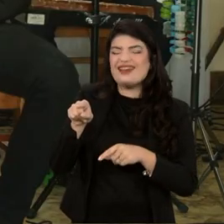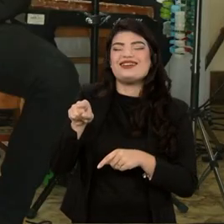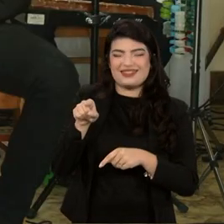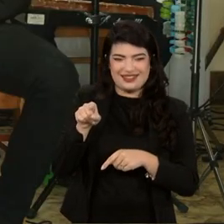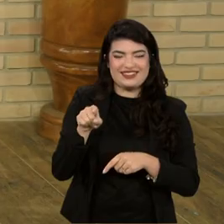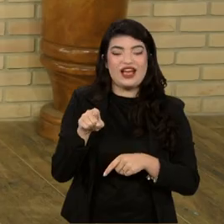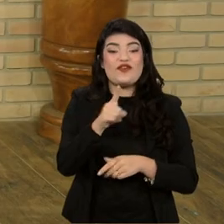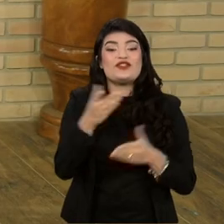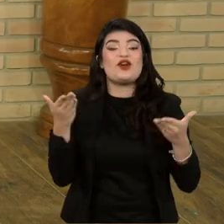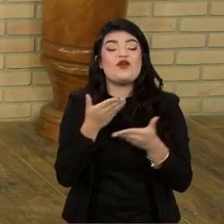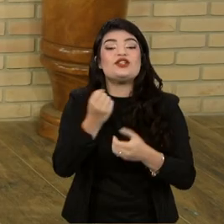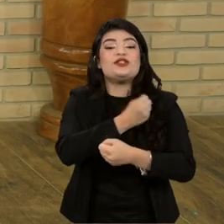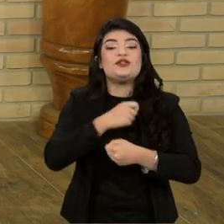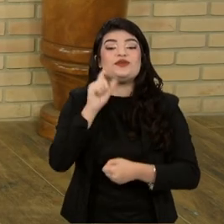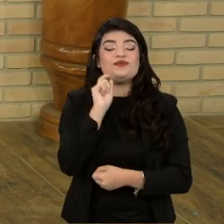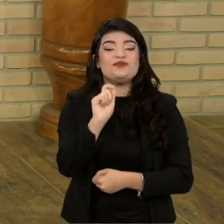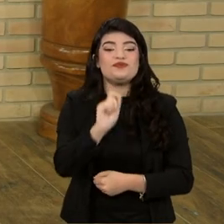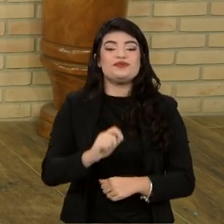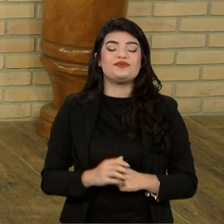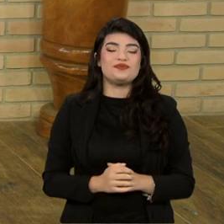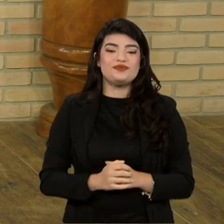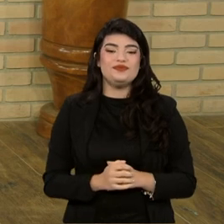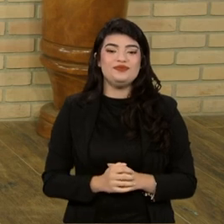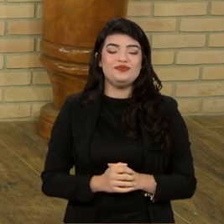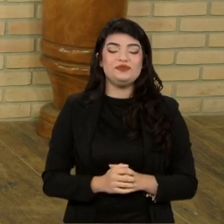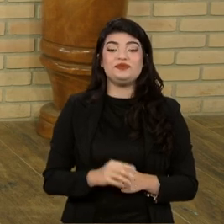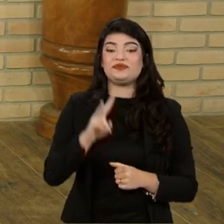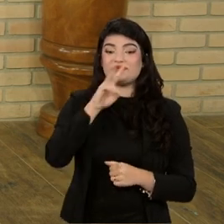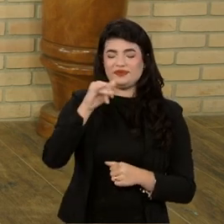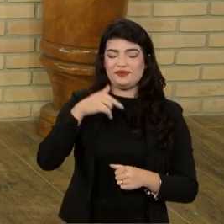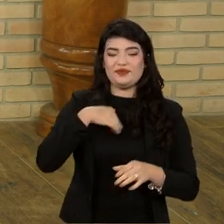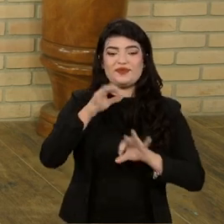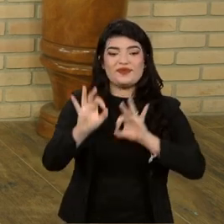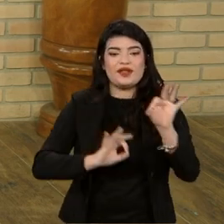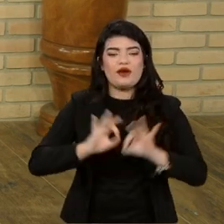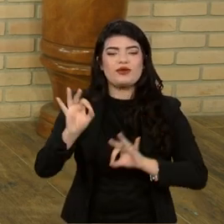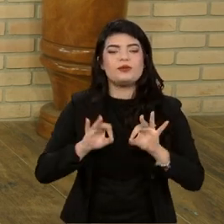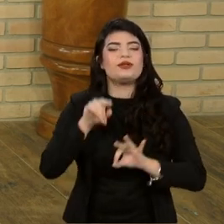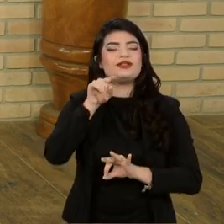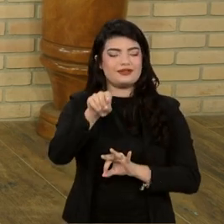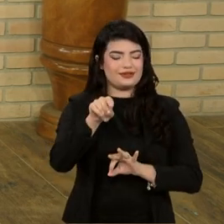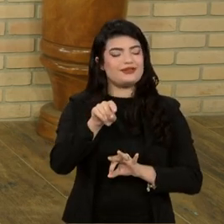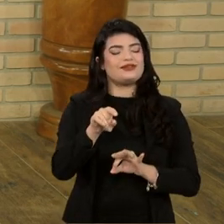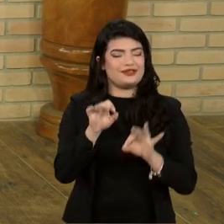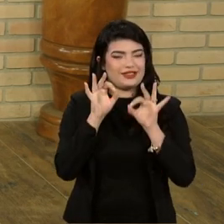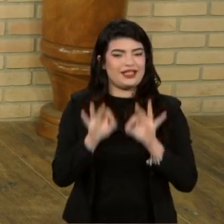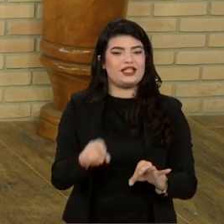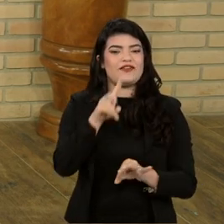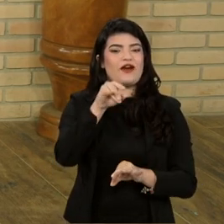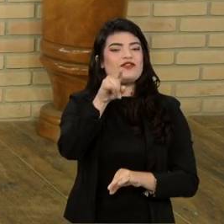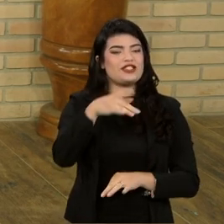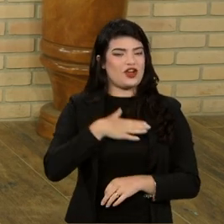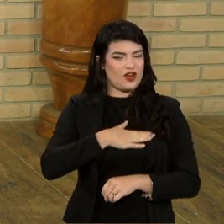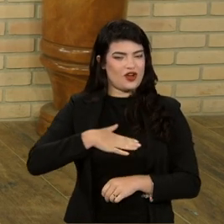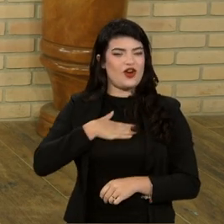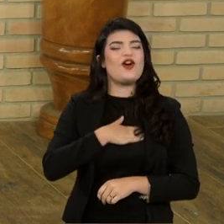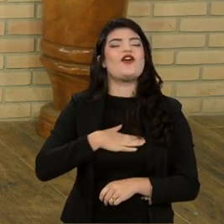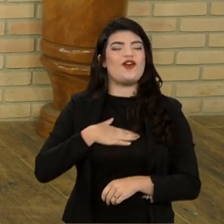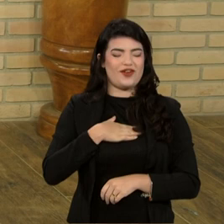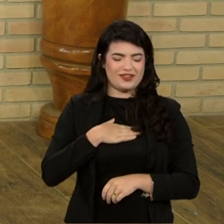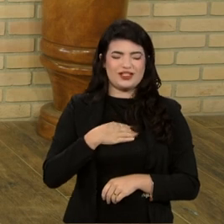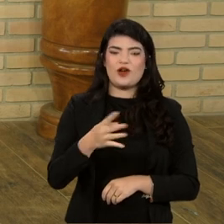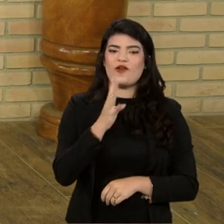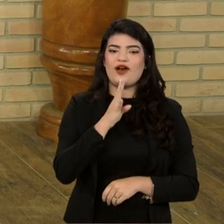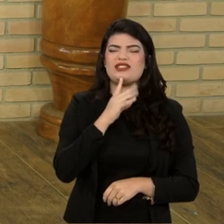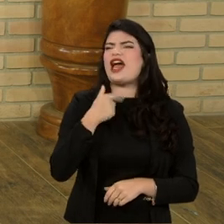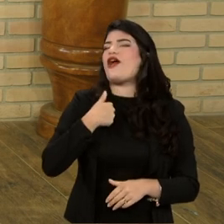fazendo hoje? Tá fazendo? Ô, compadre, ó, eu vou fazer uma coisa que eu acho que você gosta muito, hein? Aliás,